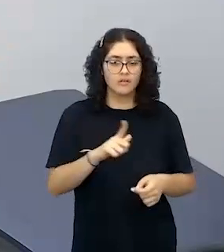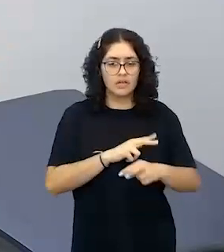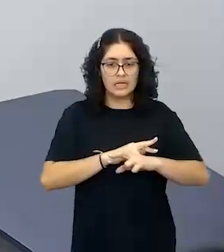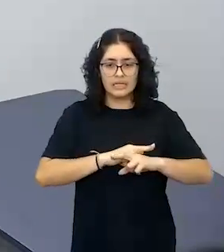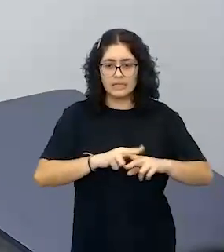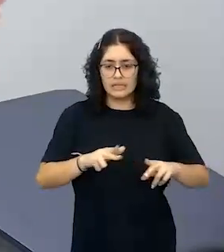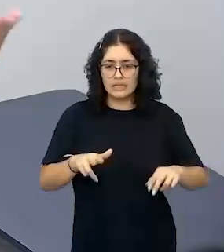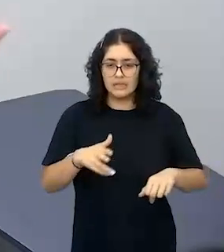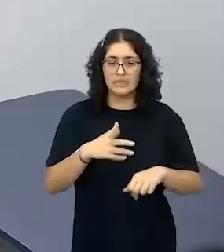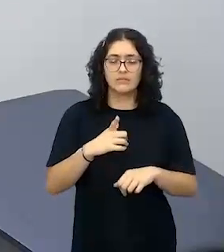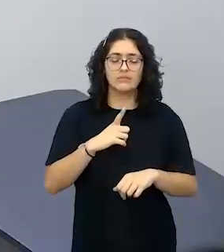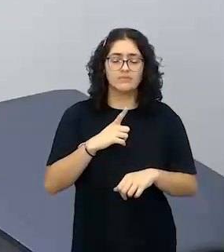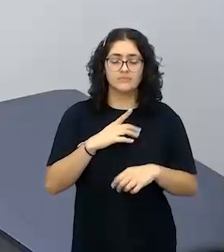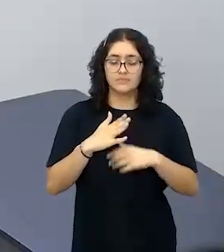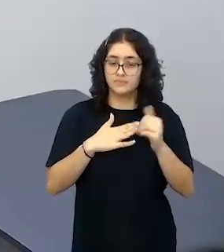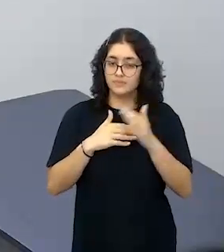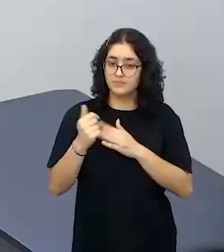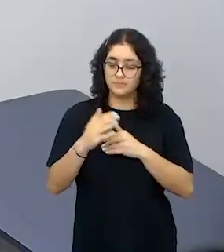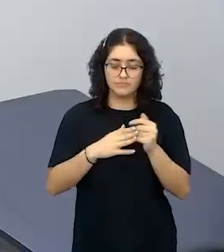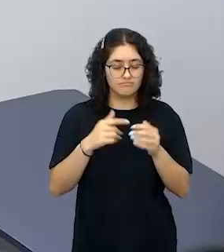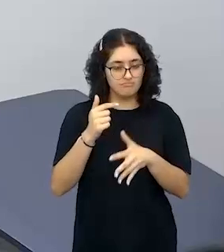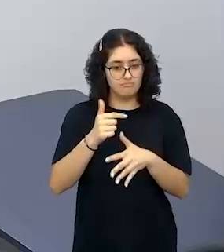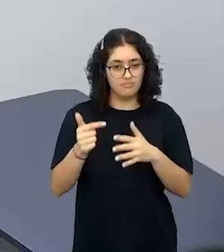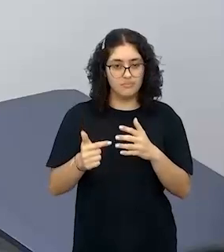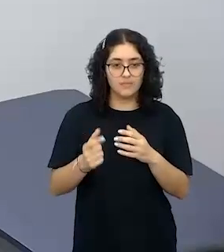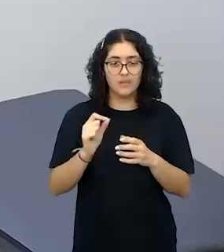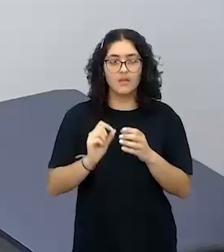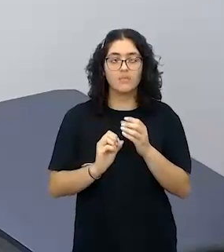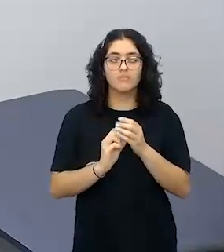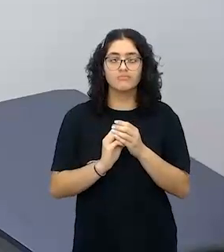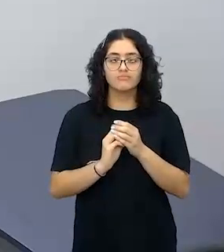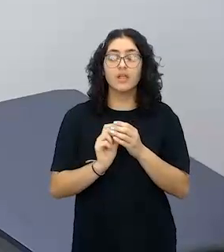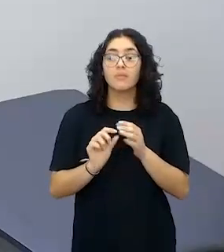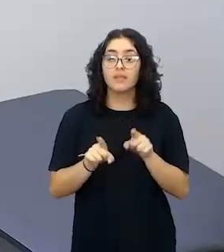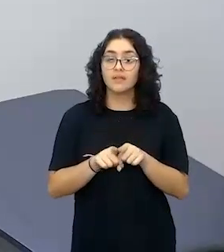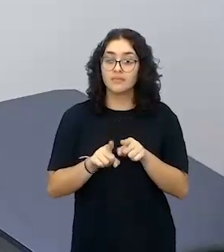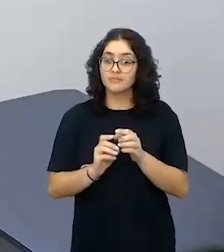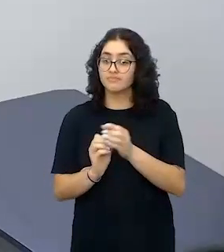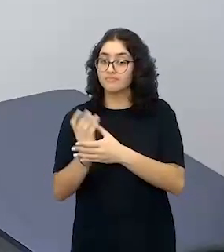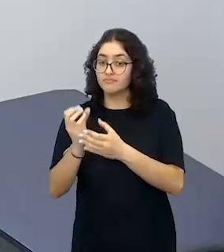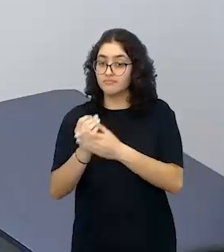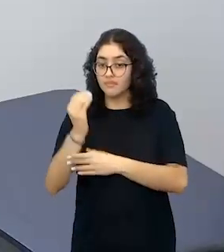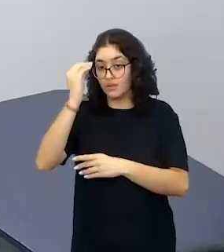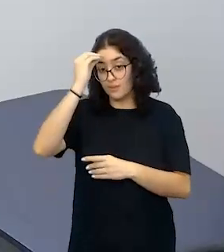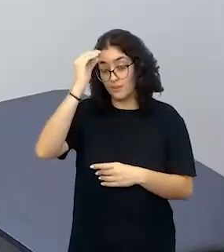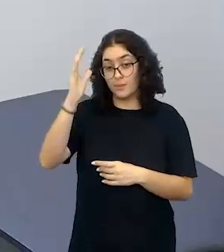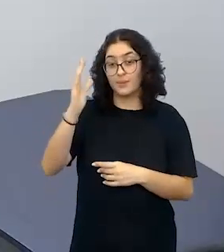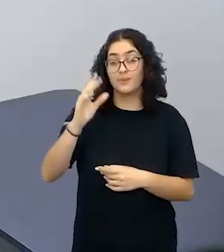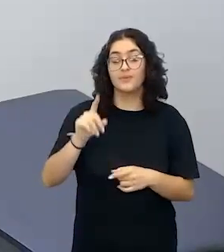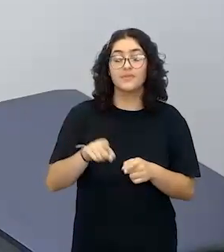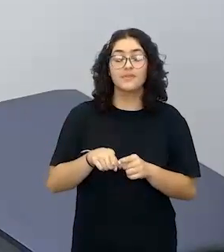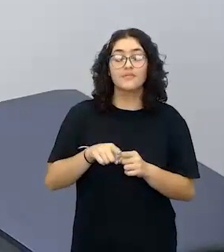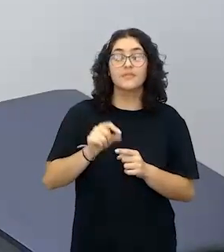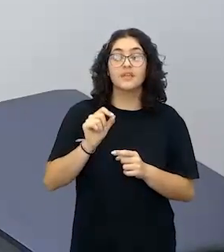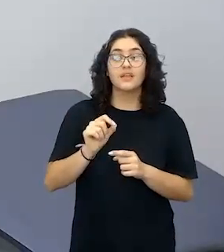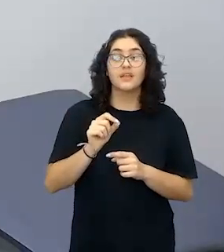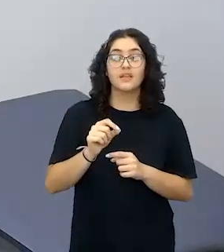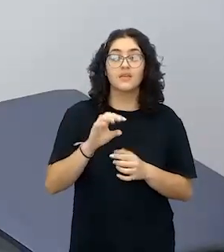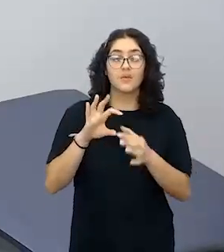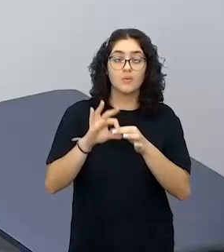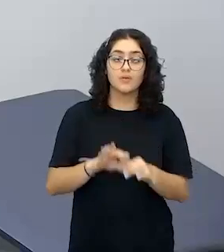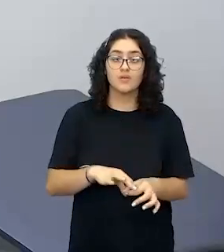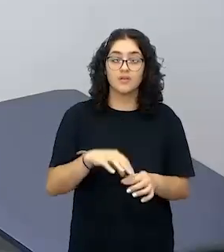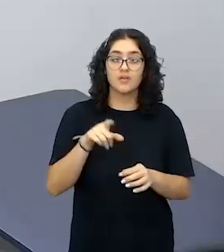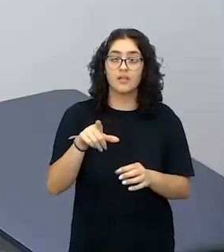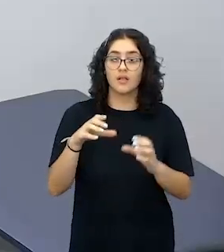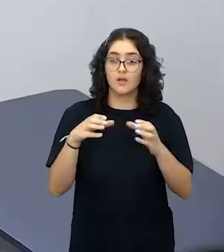diversas competências, diversas habilidades, produzir conhecimento e refletir sobre o contexto da sua comunidade escolar,